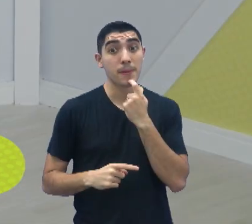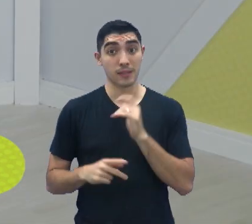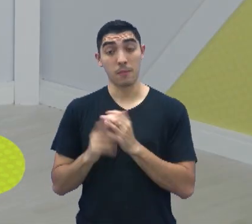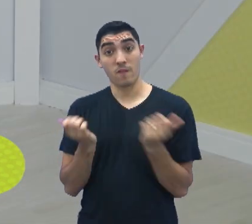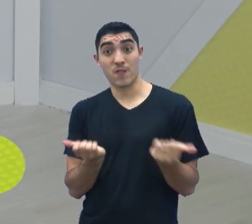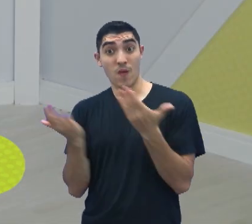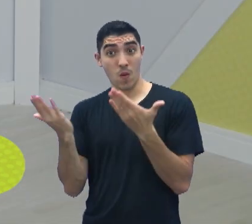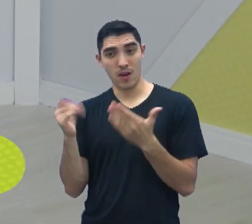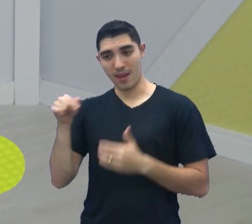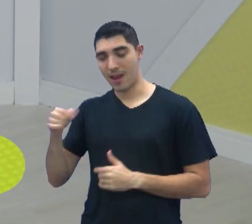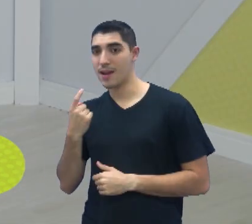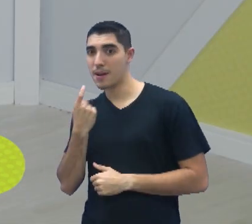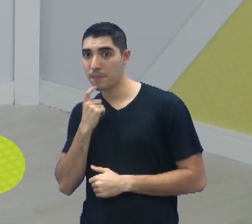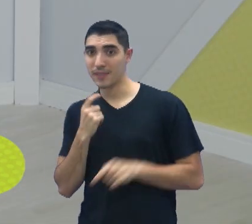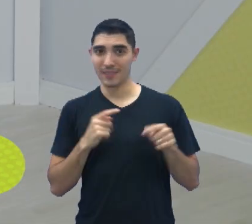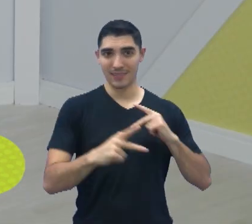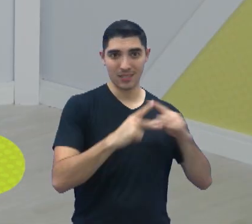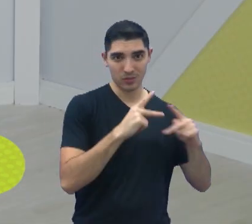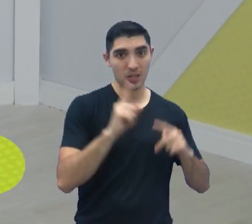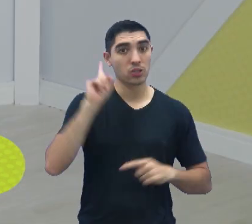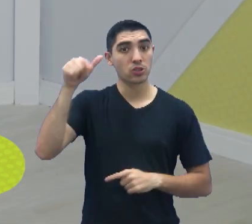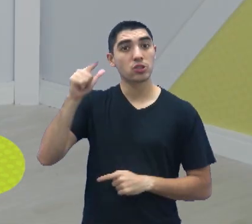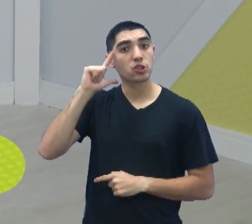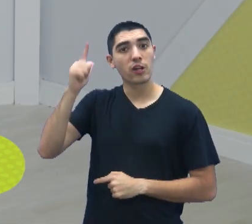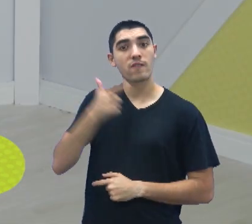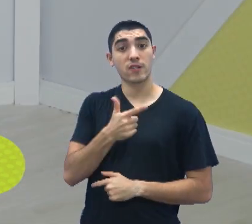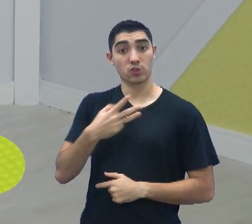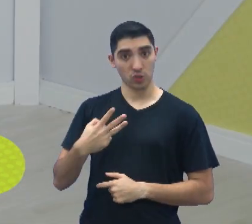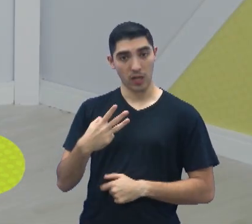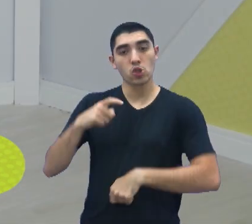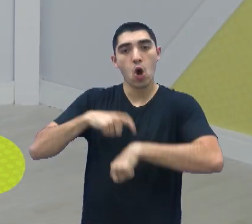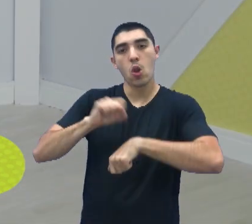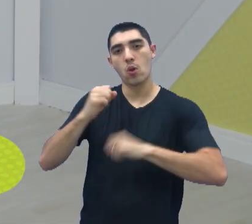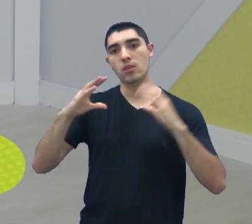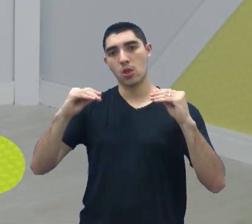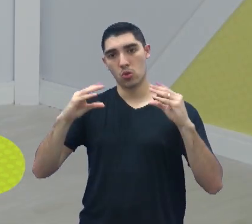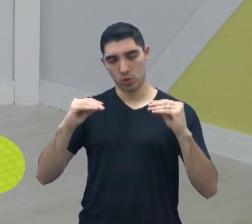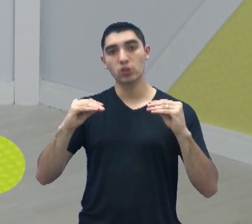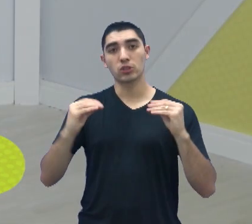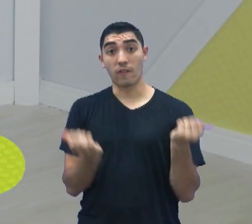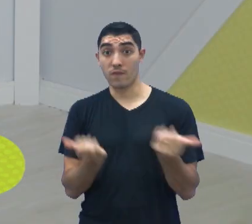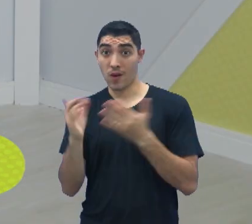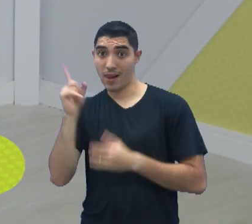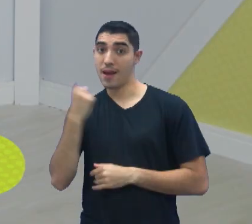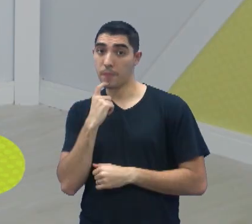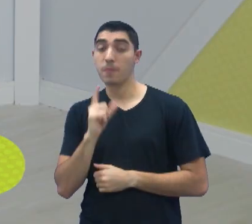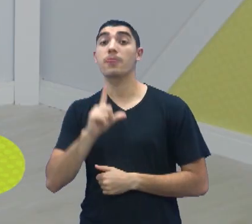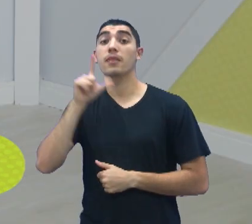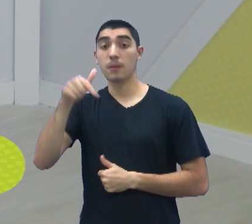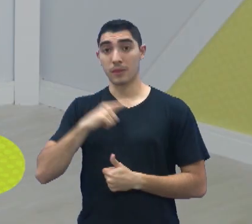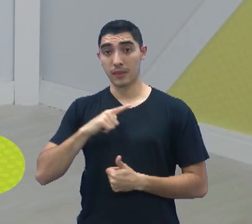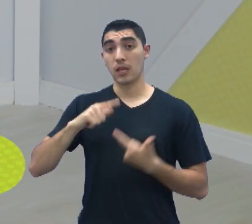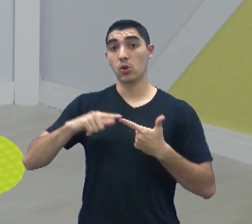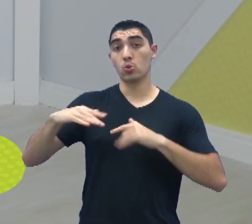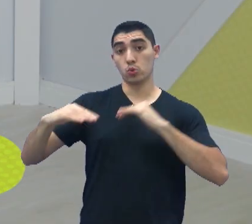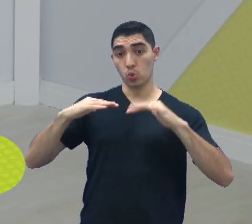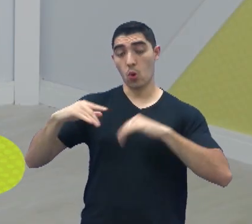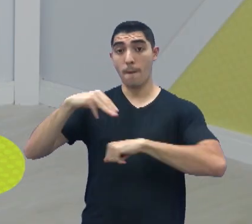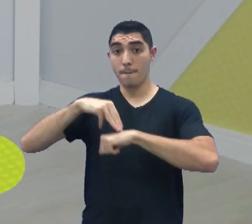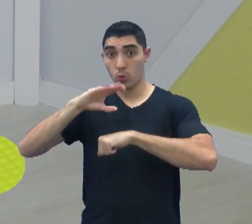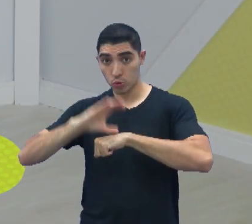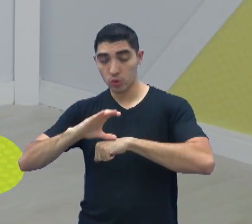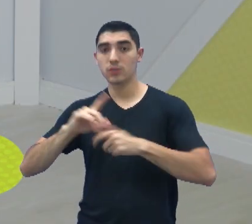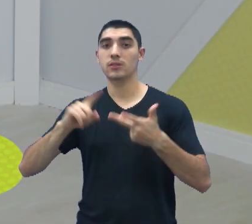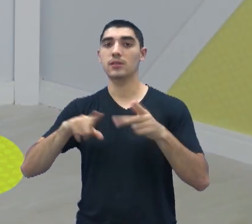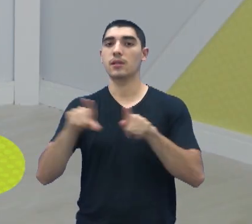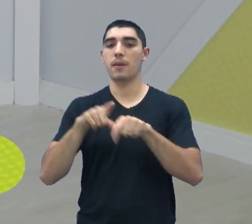ginásio Taquaral, esse jogo marcado para o dia 23, 20 horas lá no ginásio Taquaral, e ainda enfrenta o Mogi Vôlei e também o